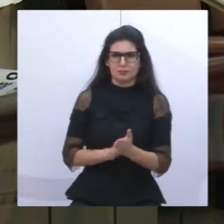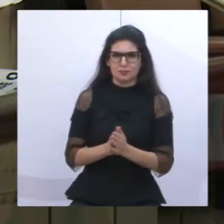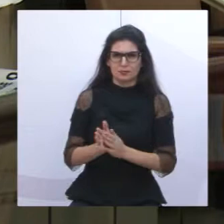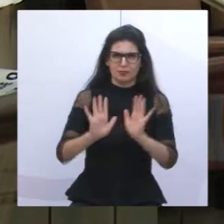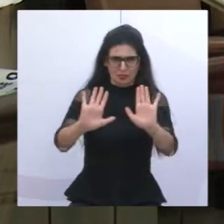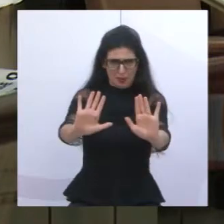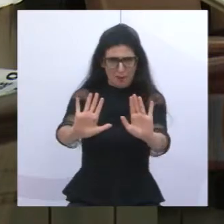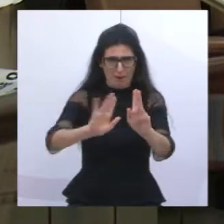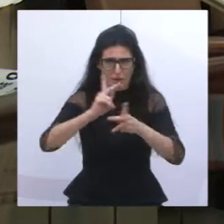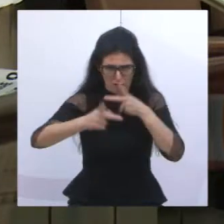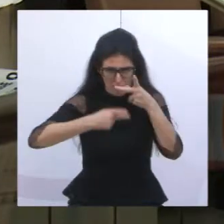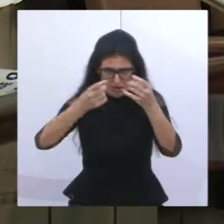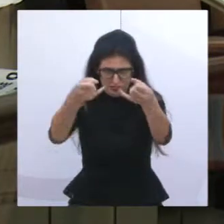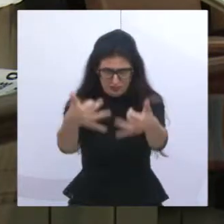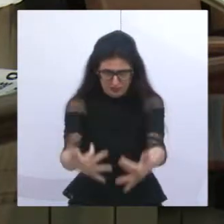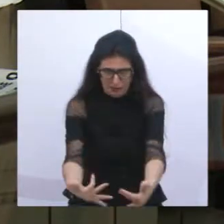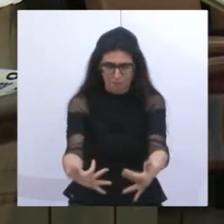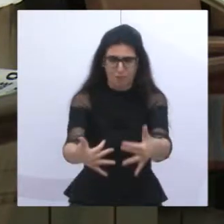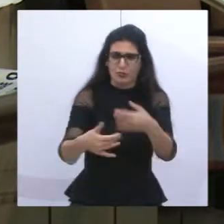Posso falar uma coisa para o senhor?